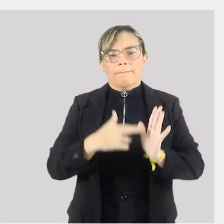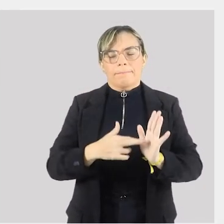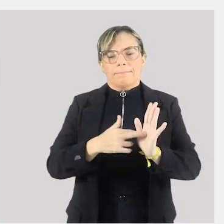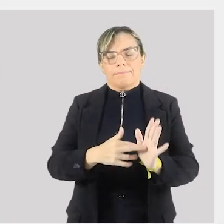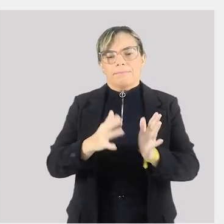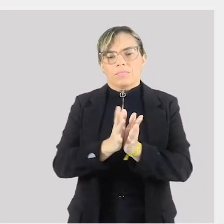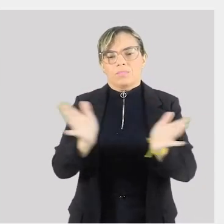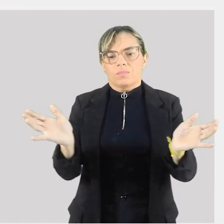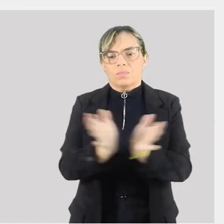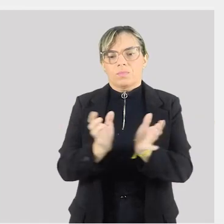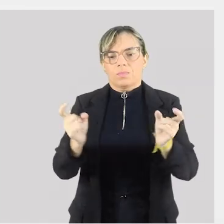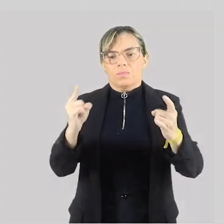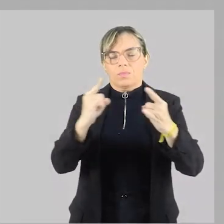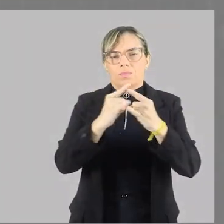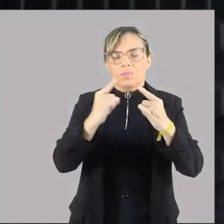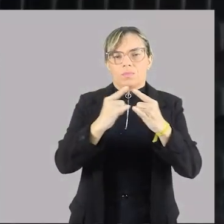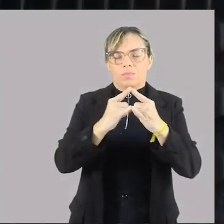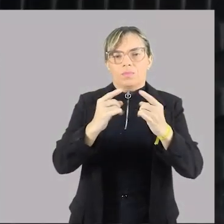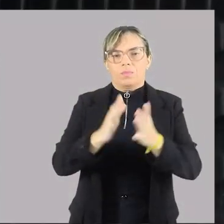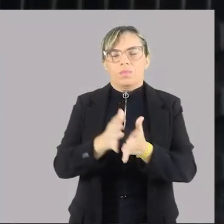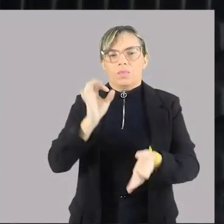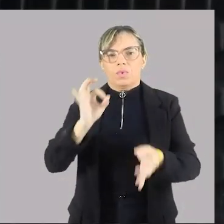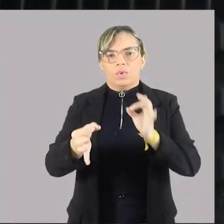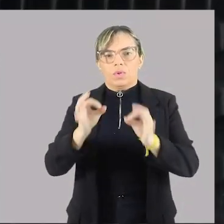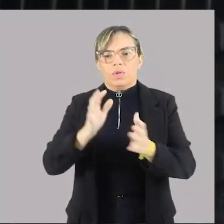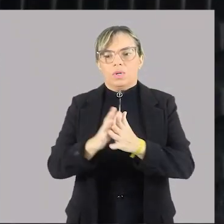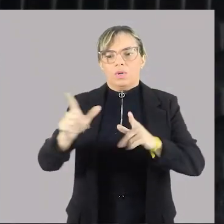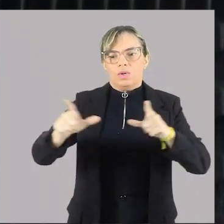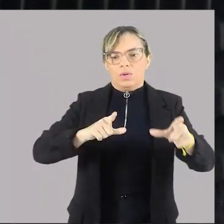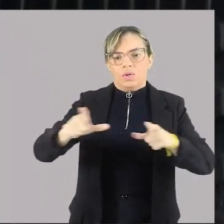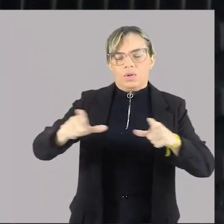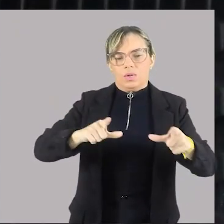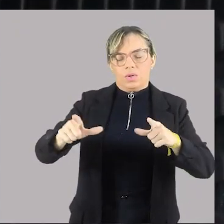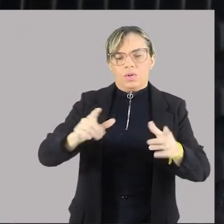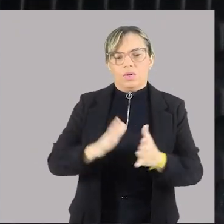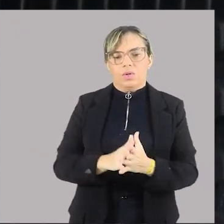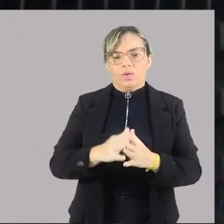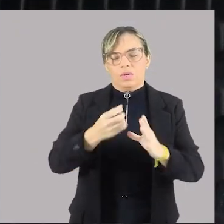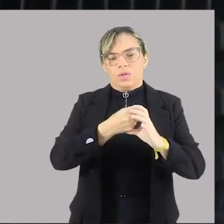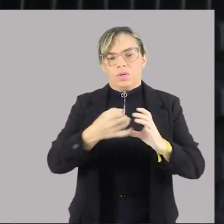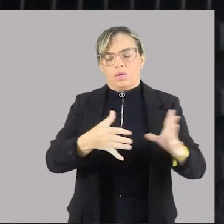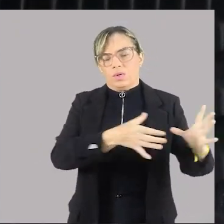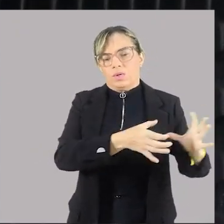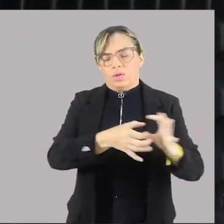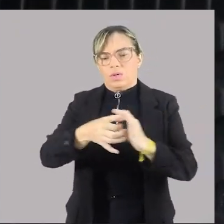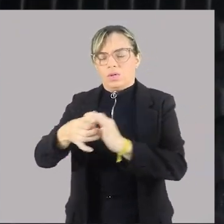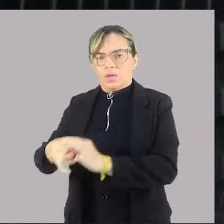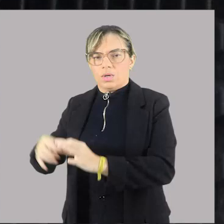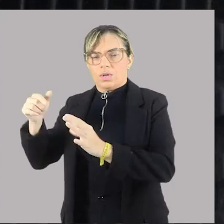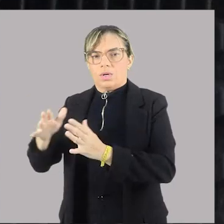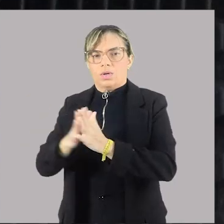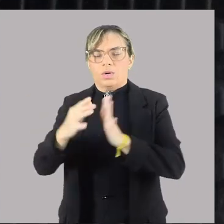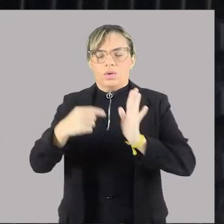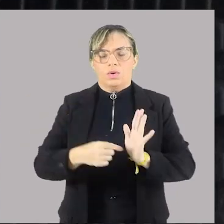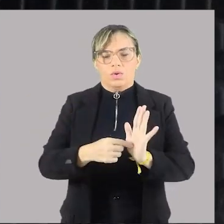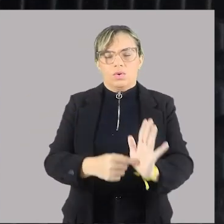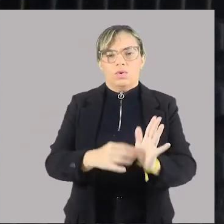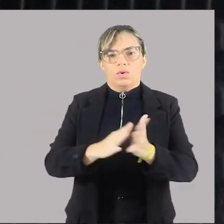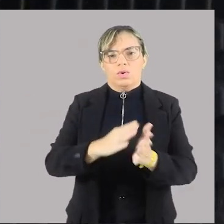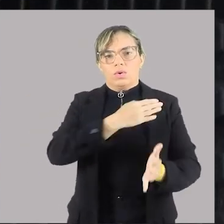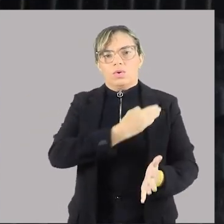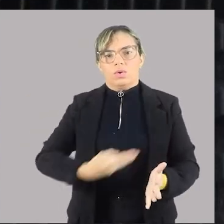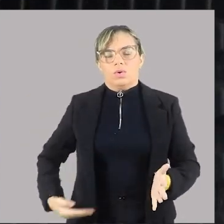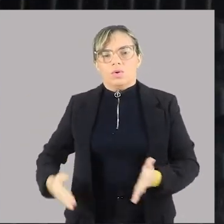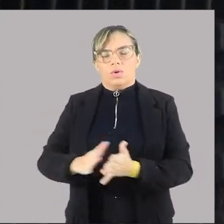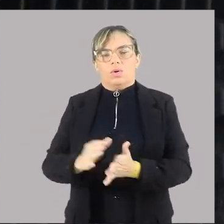estatal, da Justiça do Trabalho, na conjuntura histórica abordada. Qual é a conjuntura histórica? O Estado Novo,